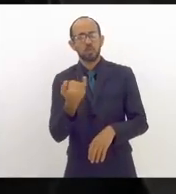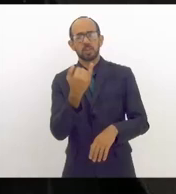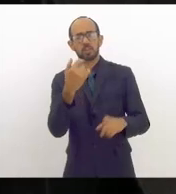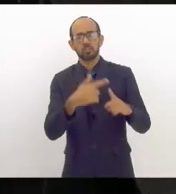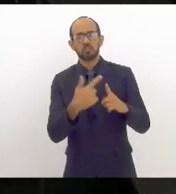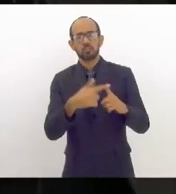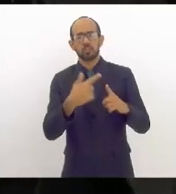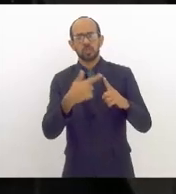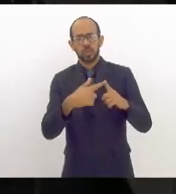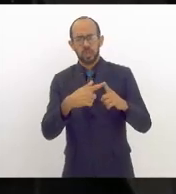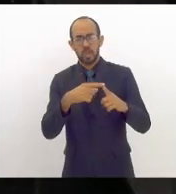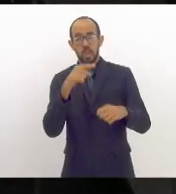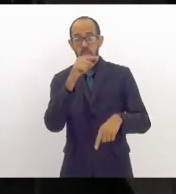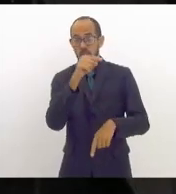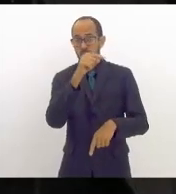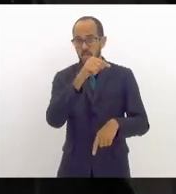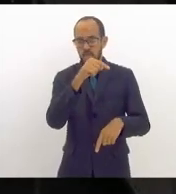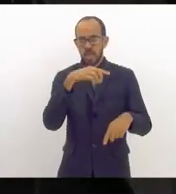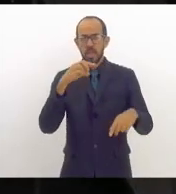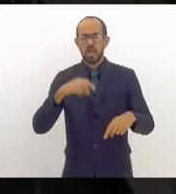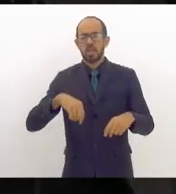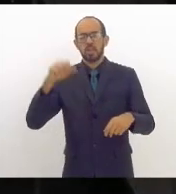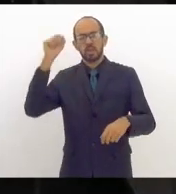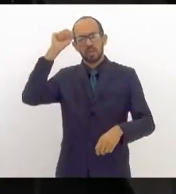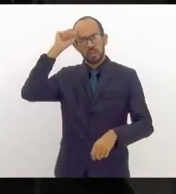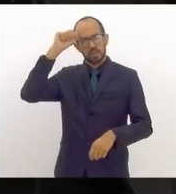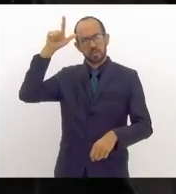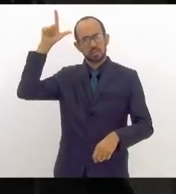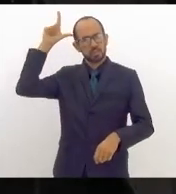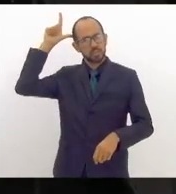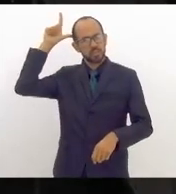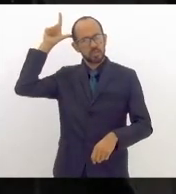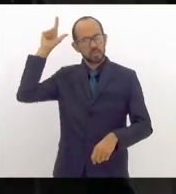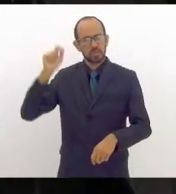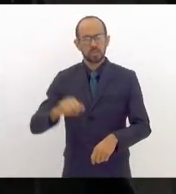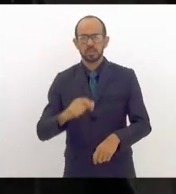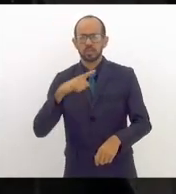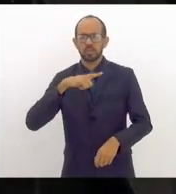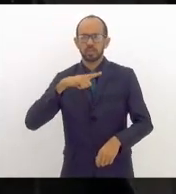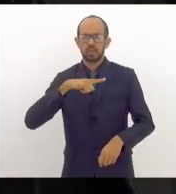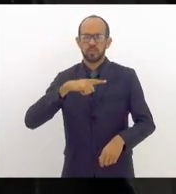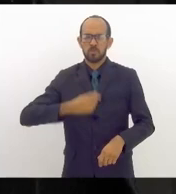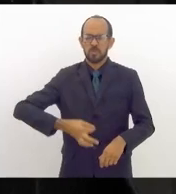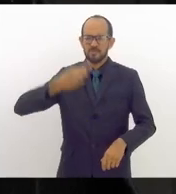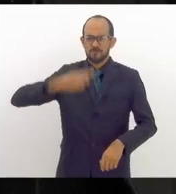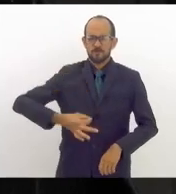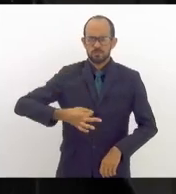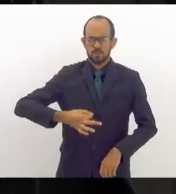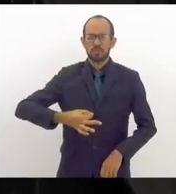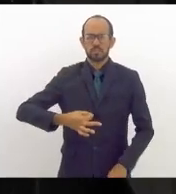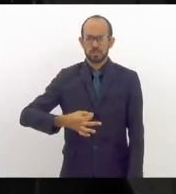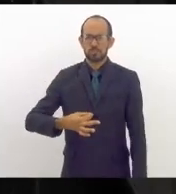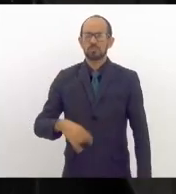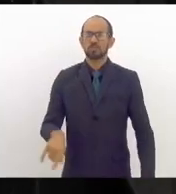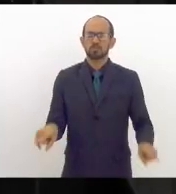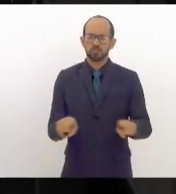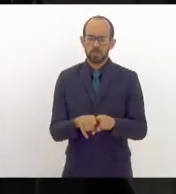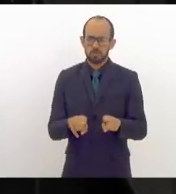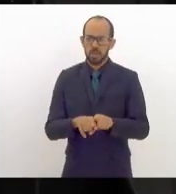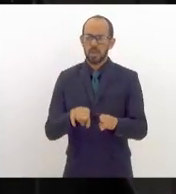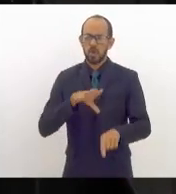em vários momentos muito firmeza e muita coragem